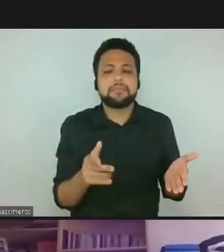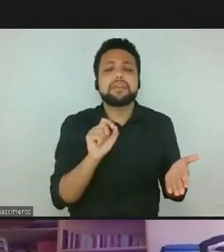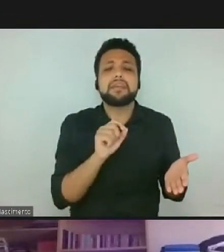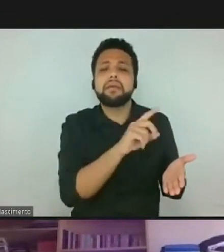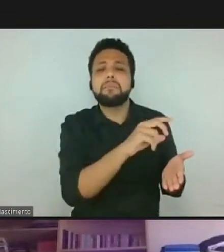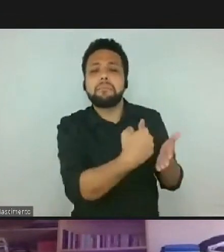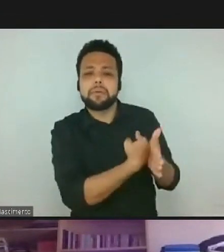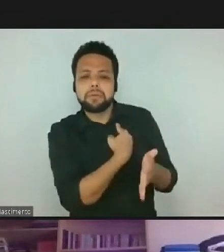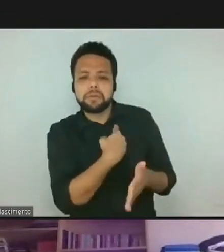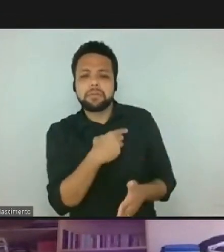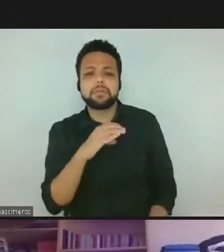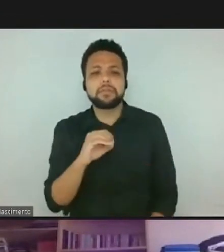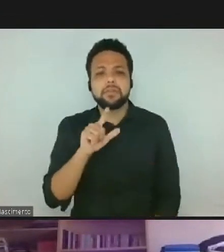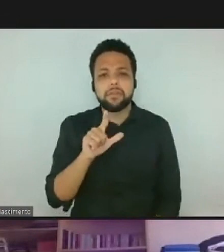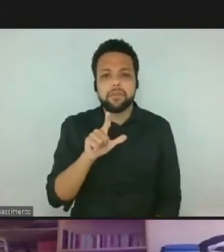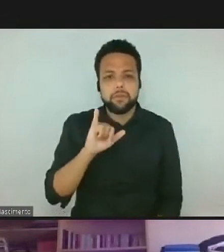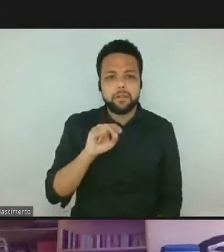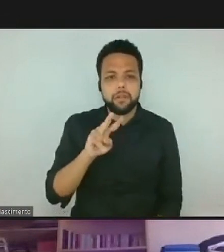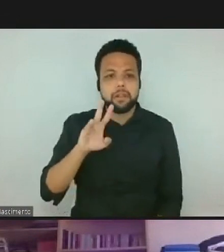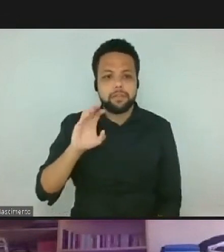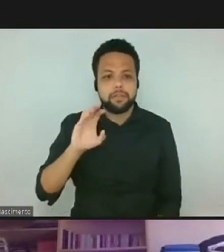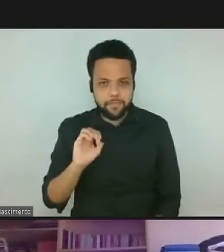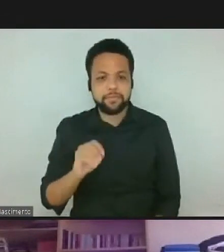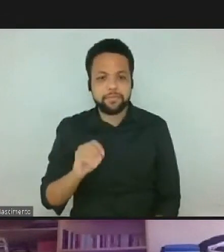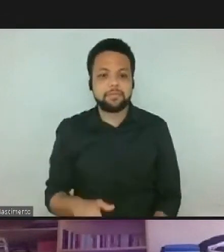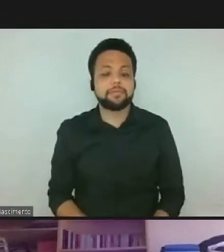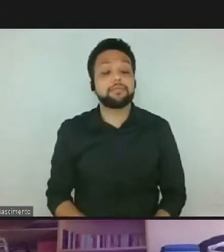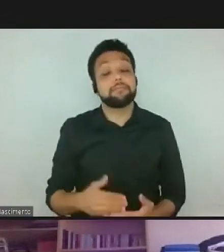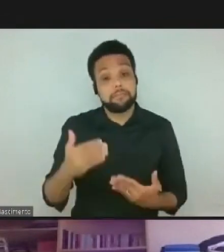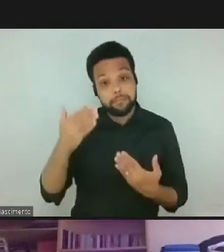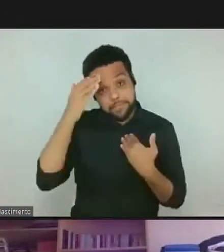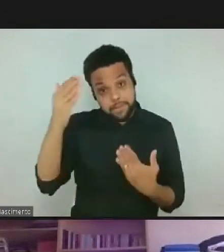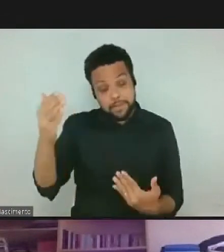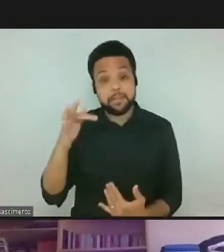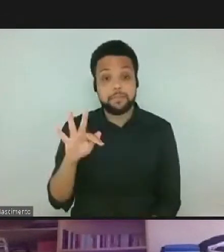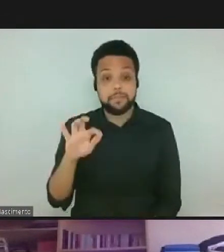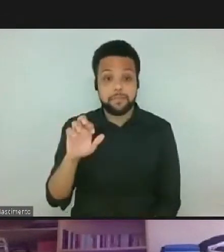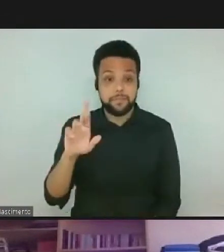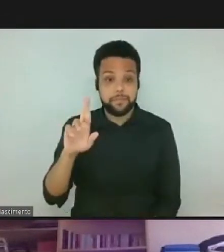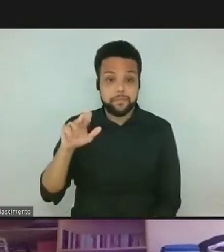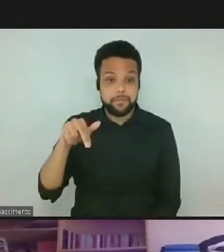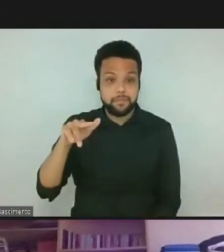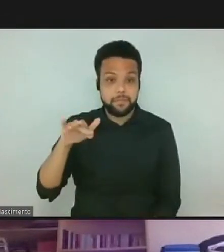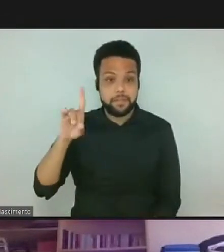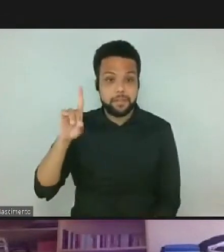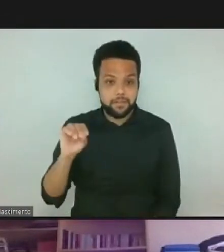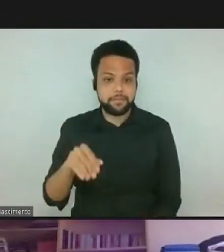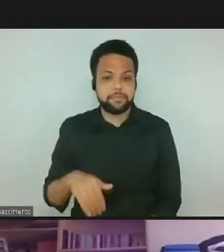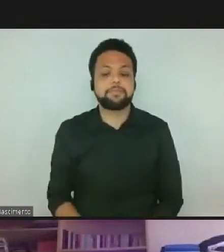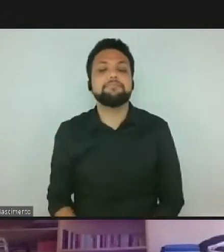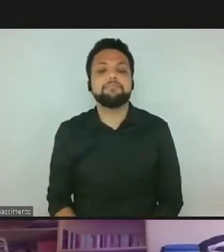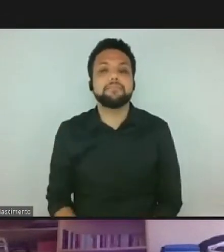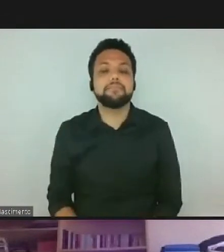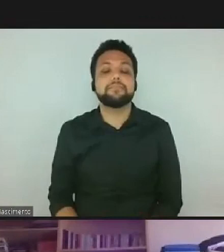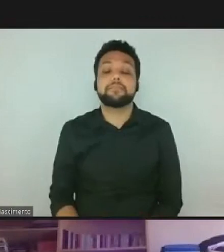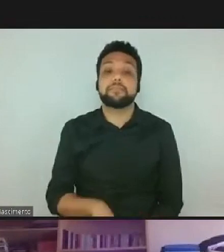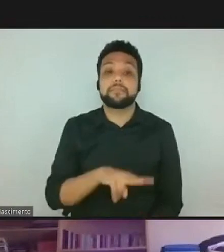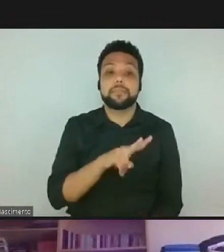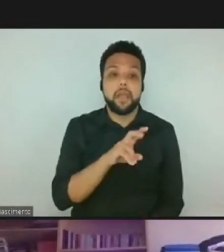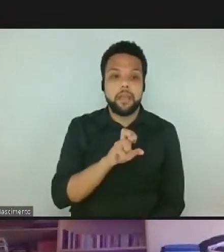isso, para o Olívio, né? Muito obrigada, Fernando. A Vera Lúcia, ela